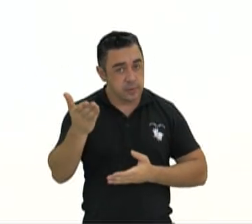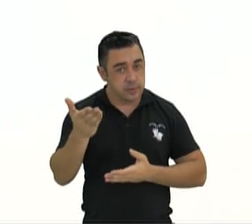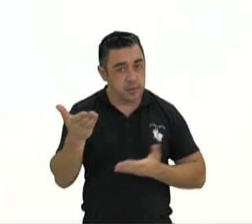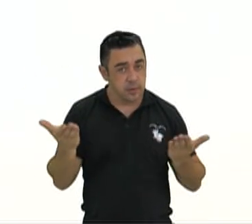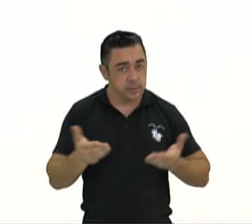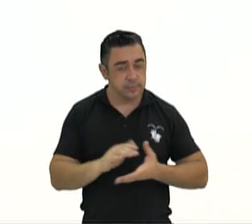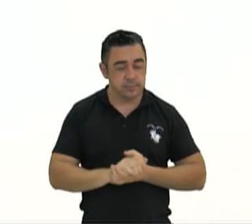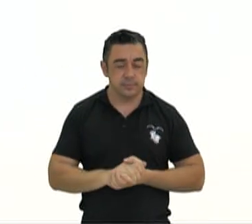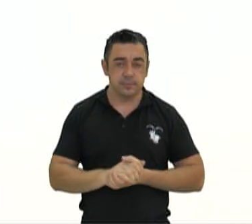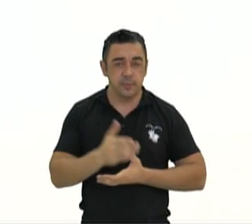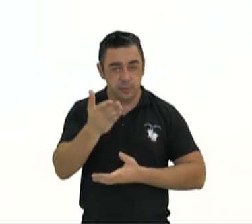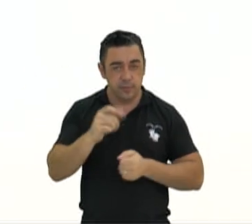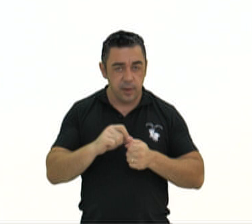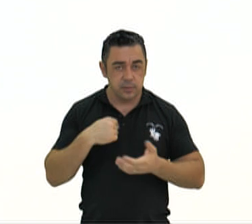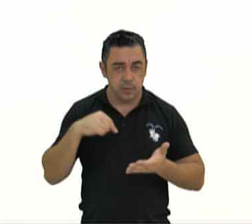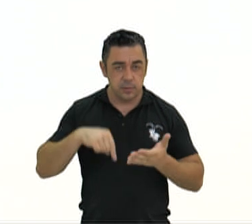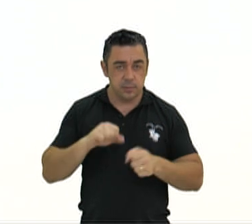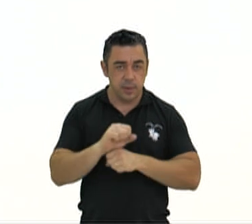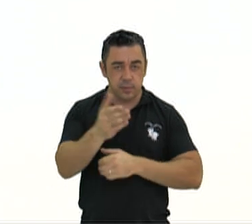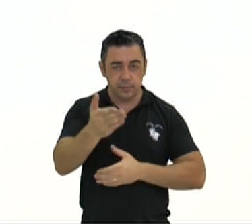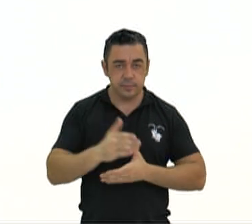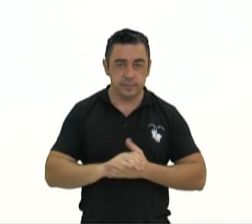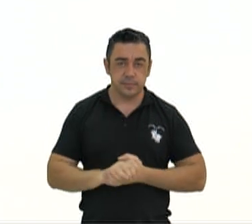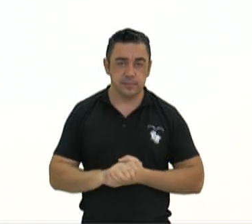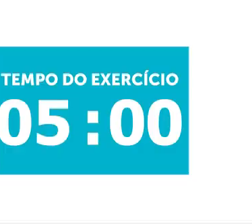você. Faça aí que nós aguardamos aqui.